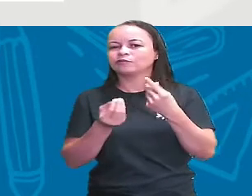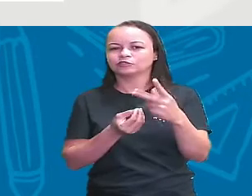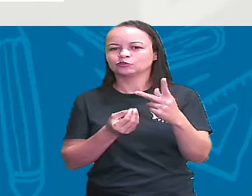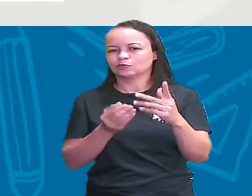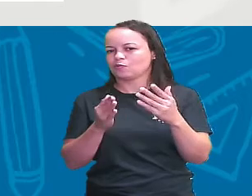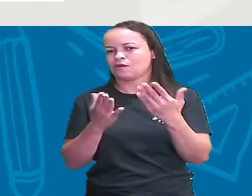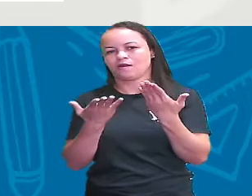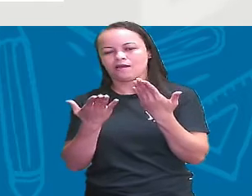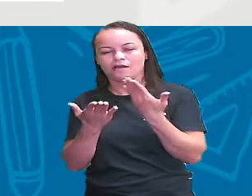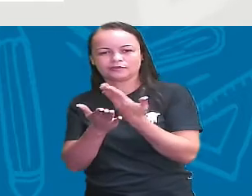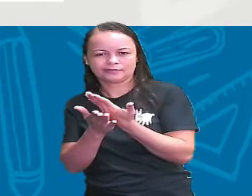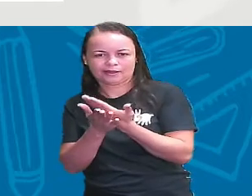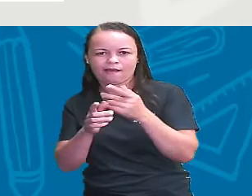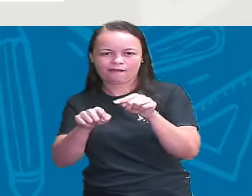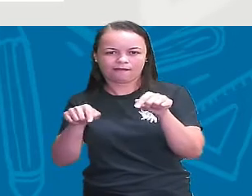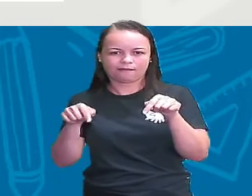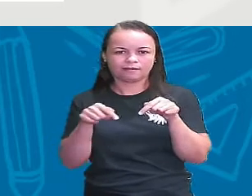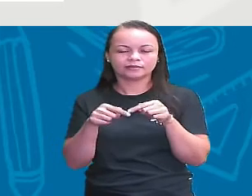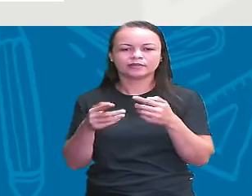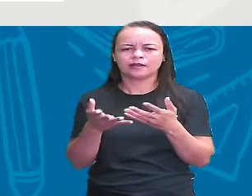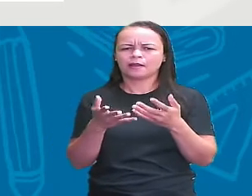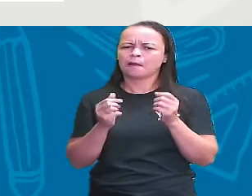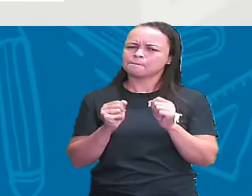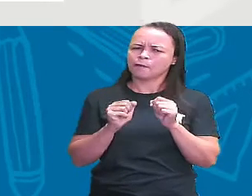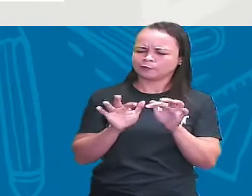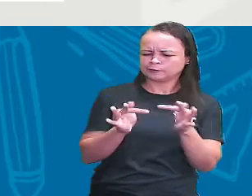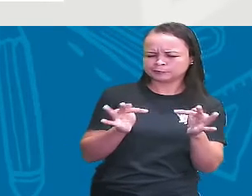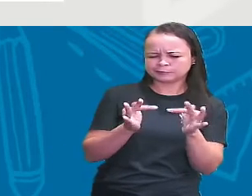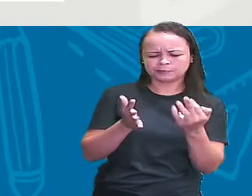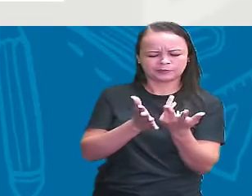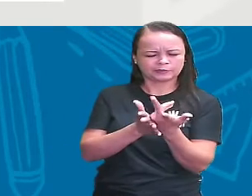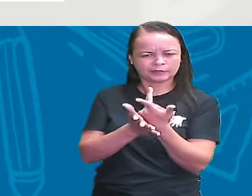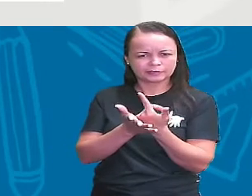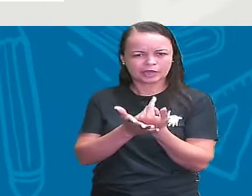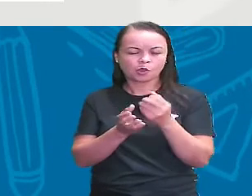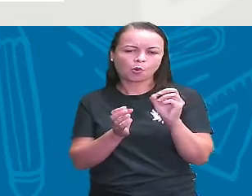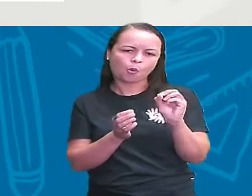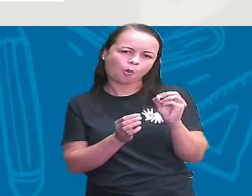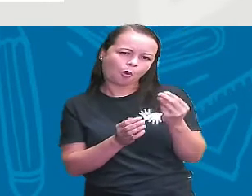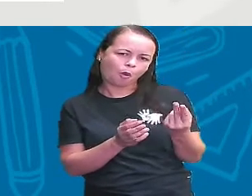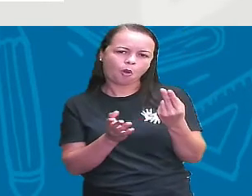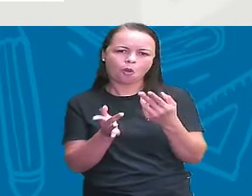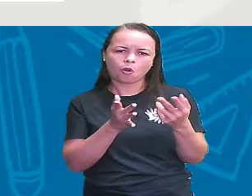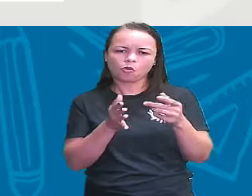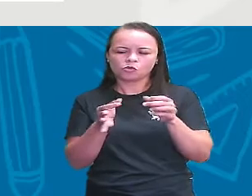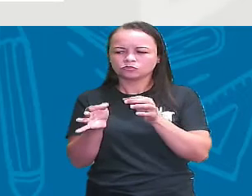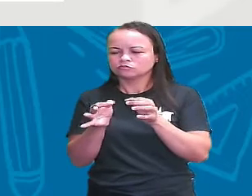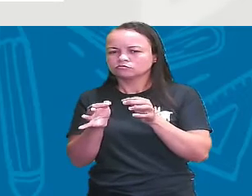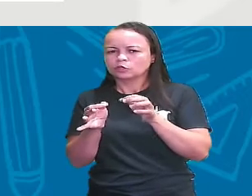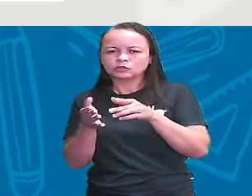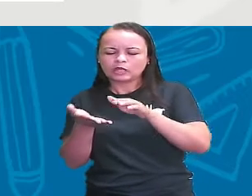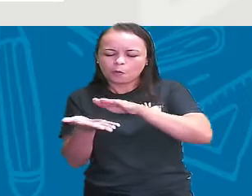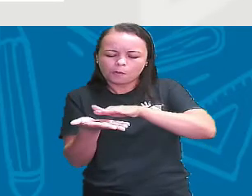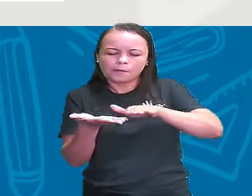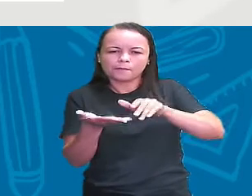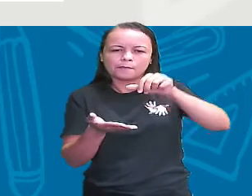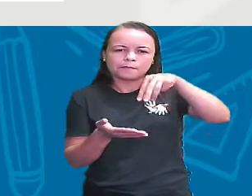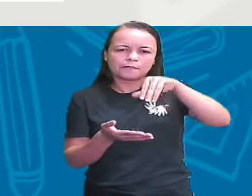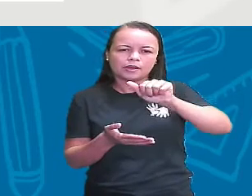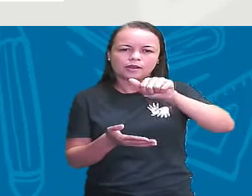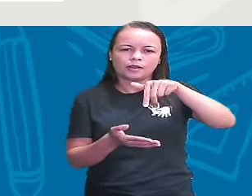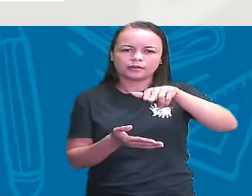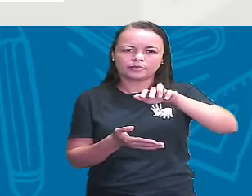aula. Pode ser um simples desenho, como também você pode fazer uma maquetezinha. Usar caixa de sapato com